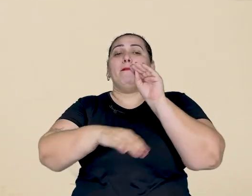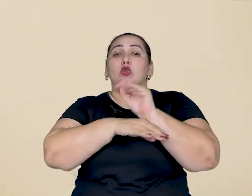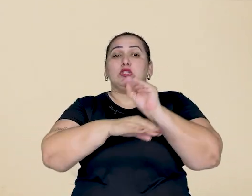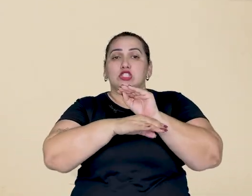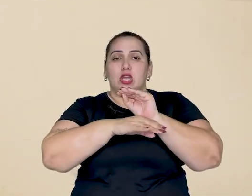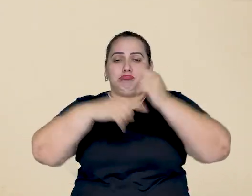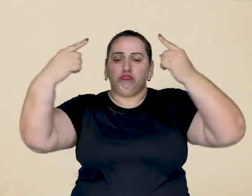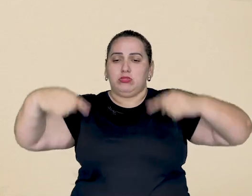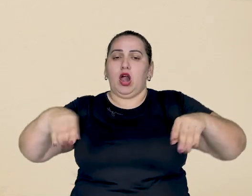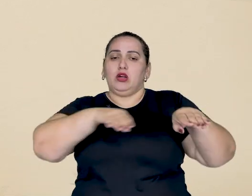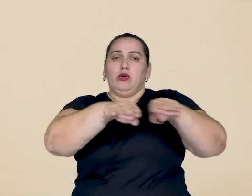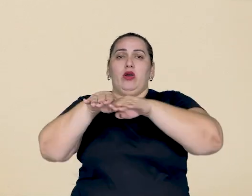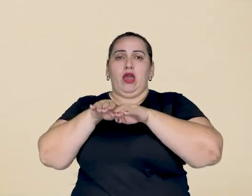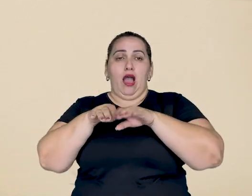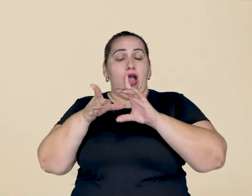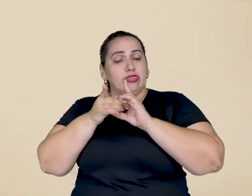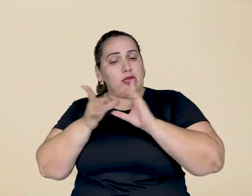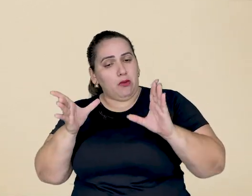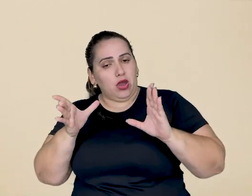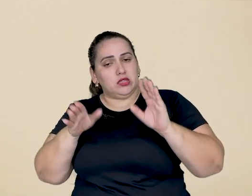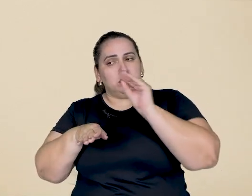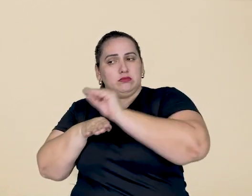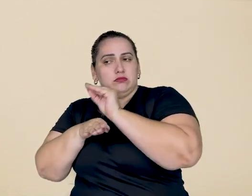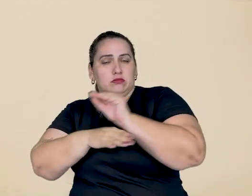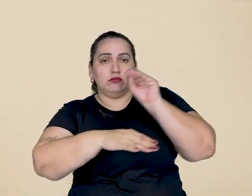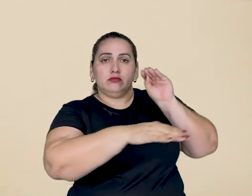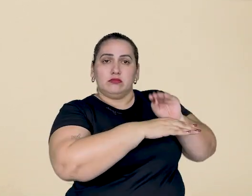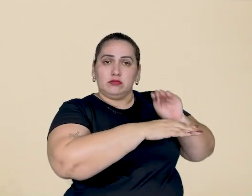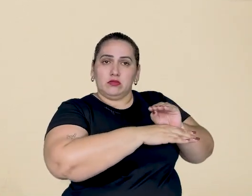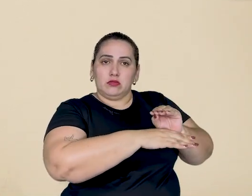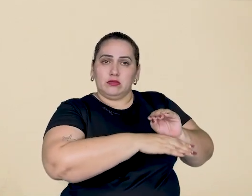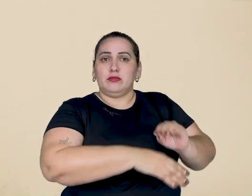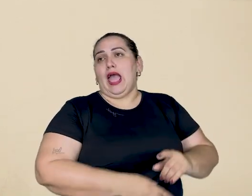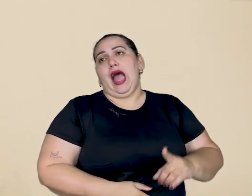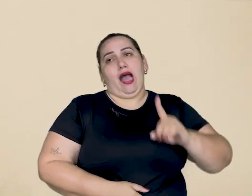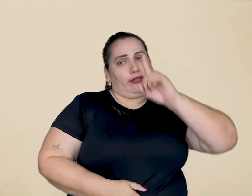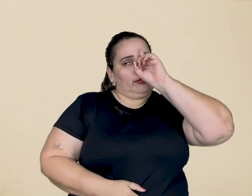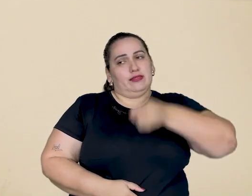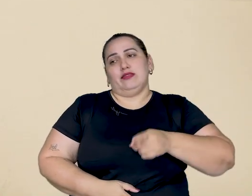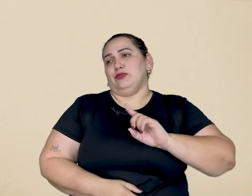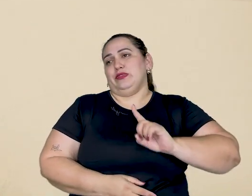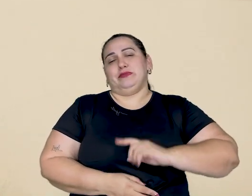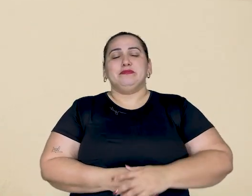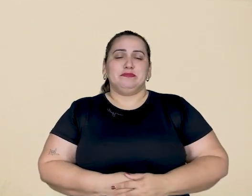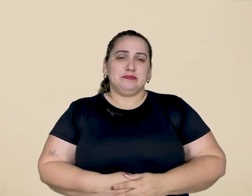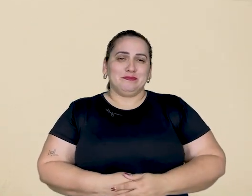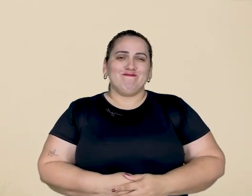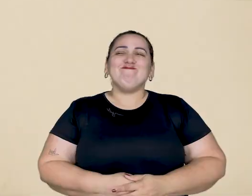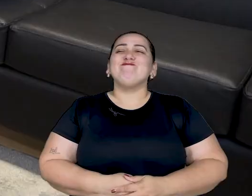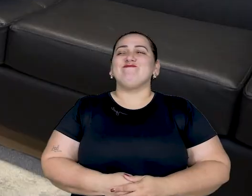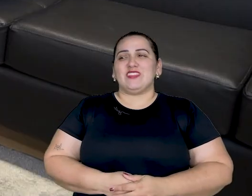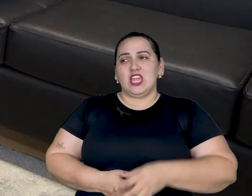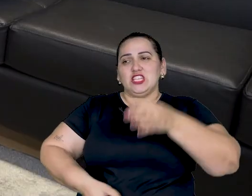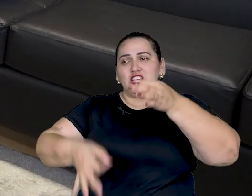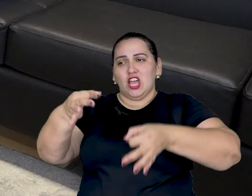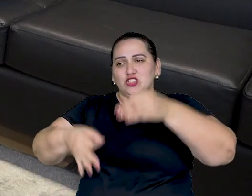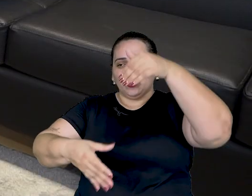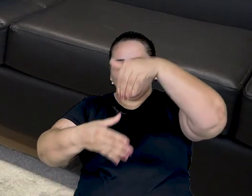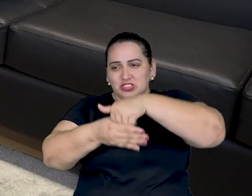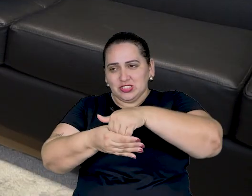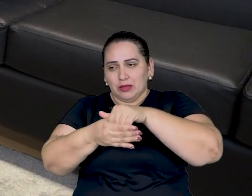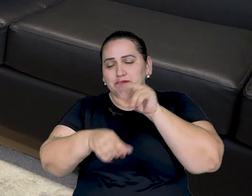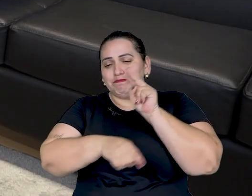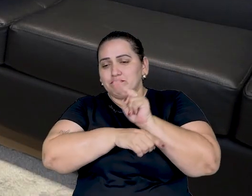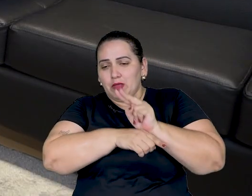para proteger o cidadão frente ao Estado. A democracia protege os dois lados, a ditadura não. E a